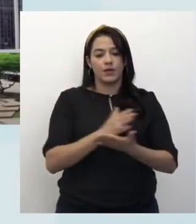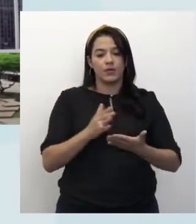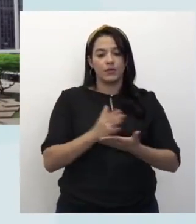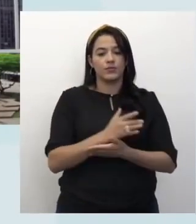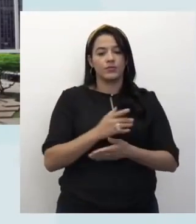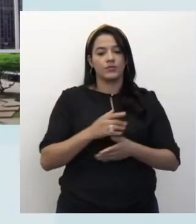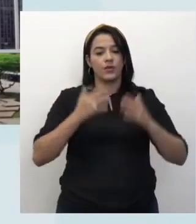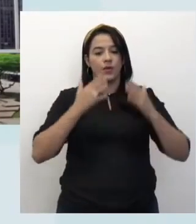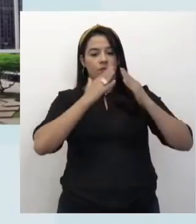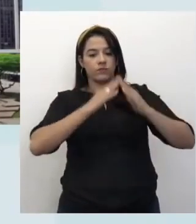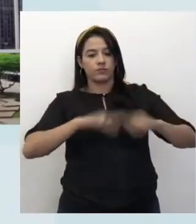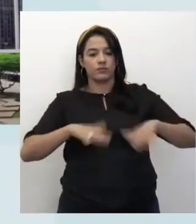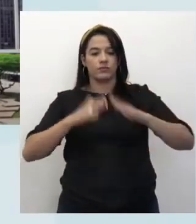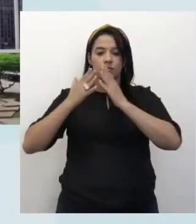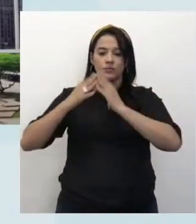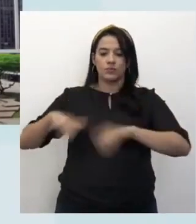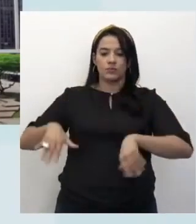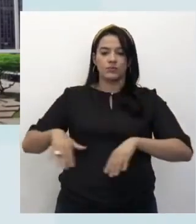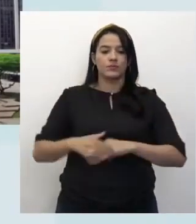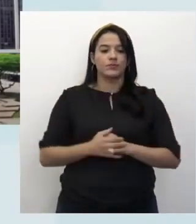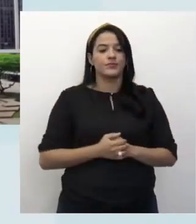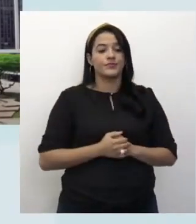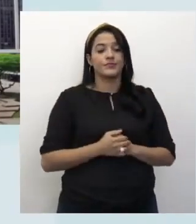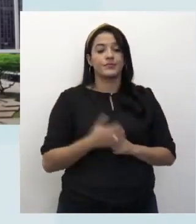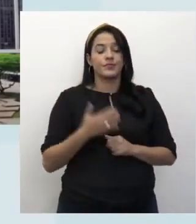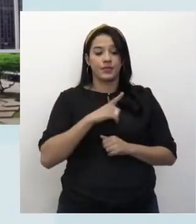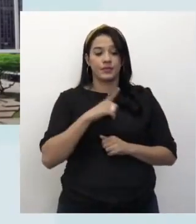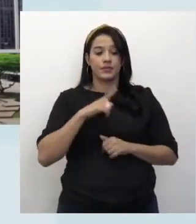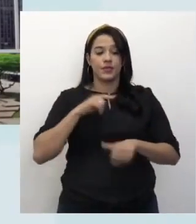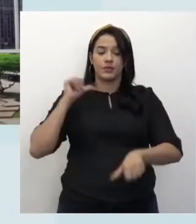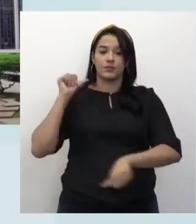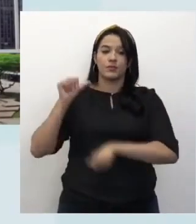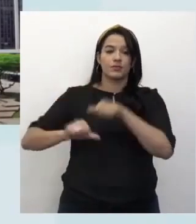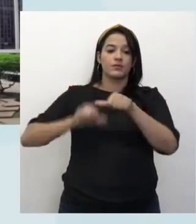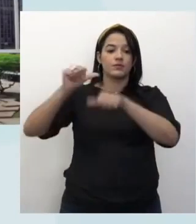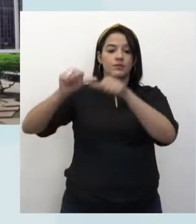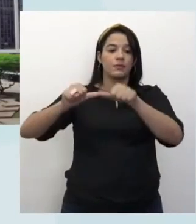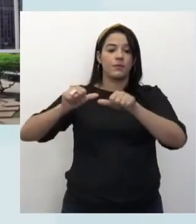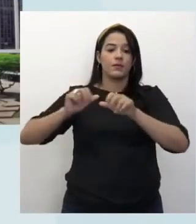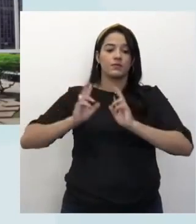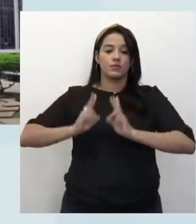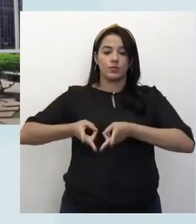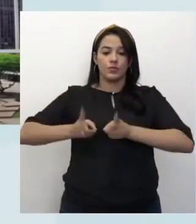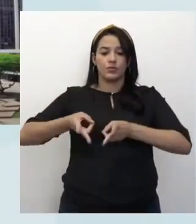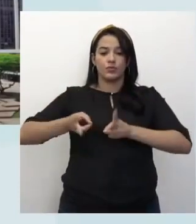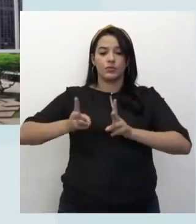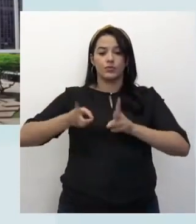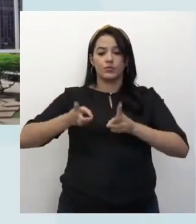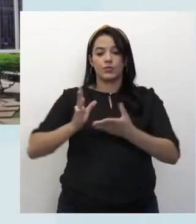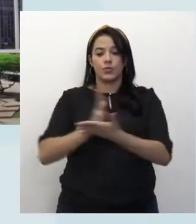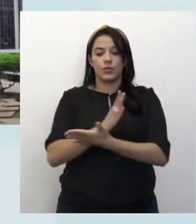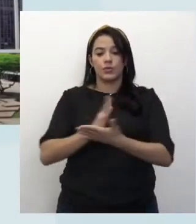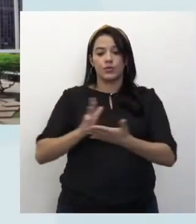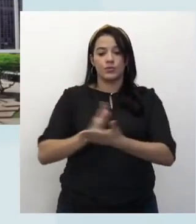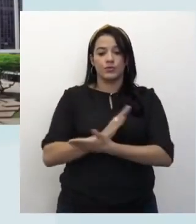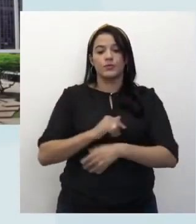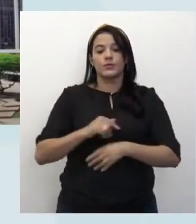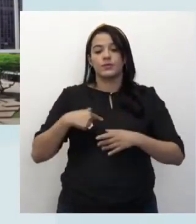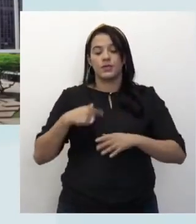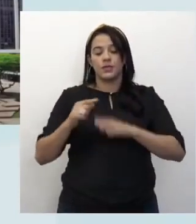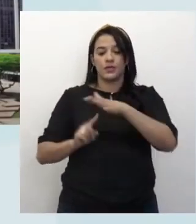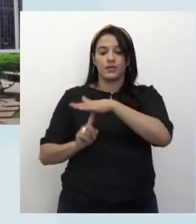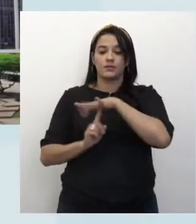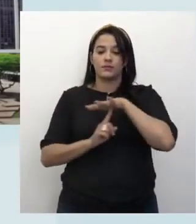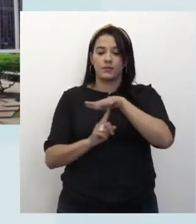edifícios tombados aí. Mas é interessante que há uma transformação, mas se preservou alguns pontos aí, como as praças, por exemplo,